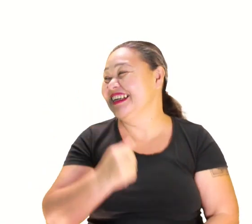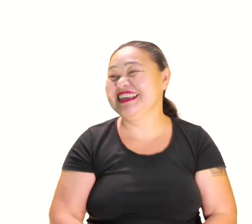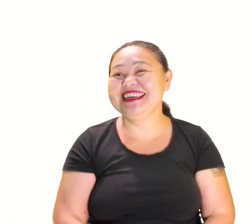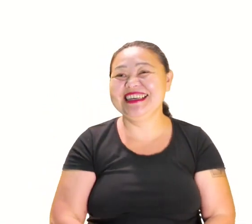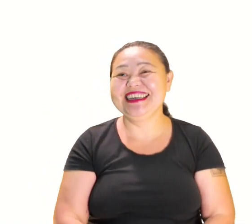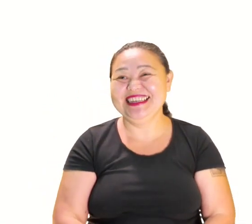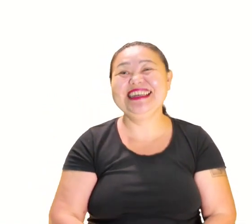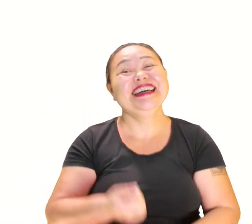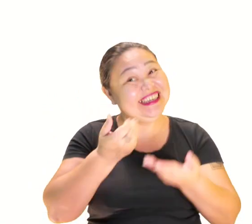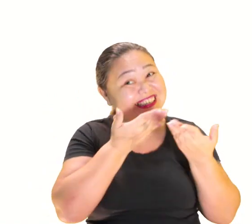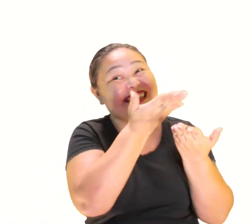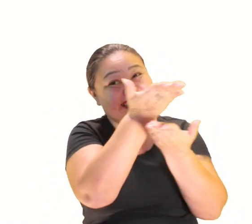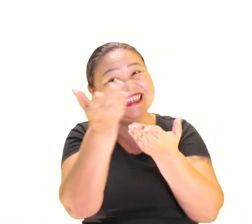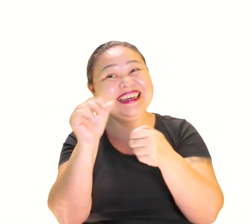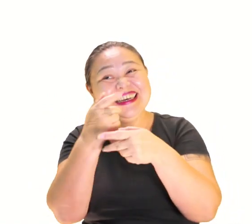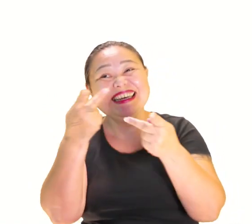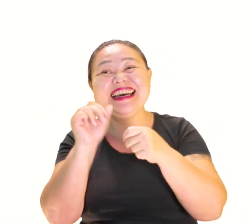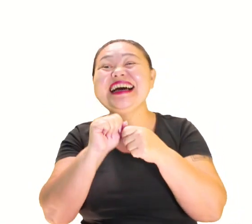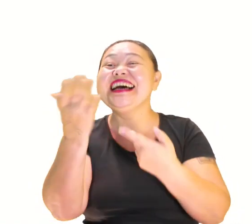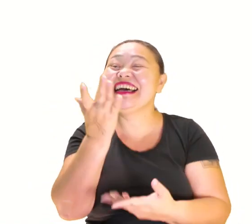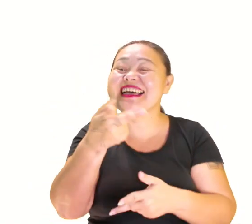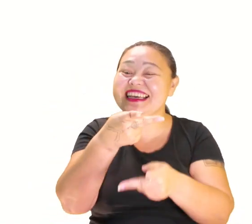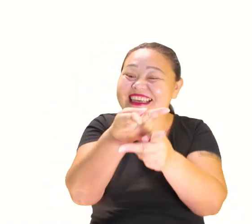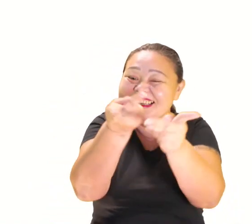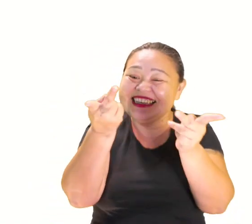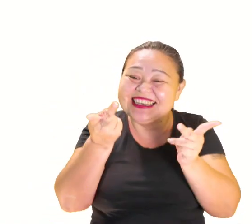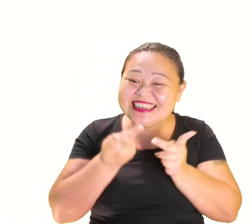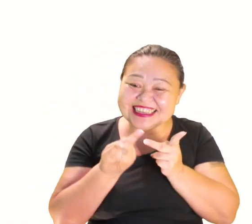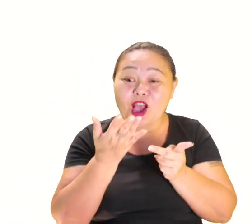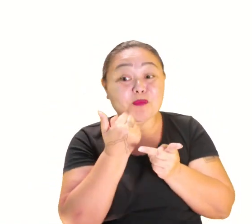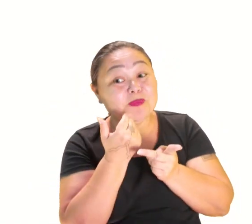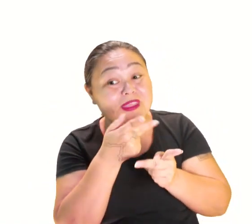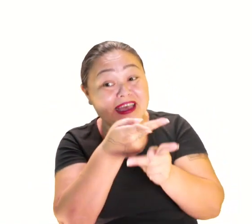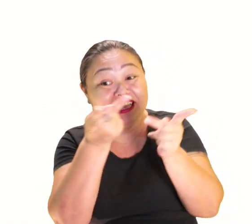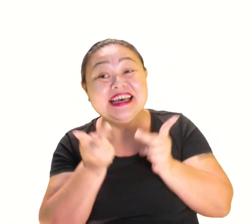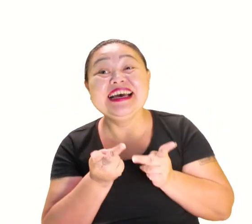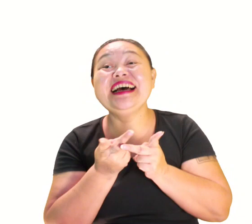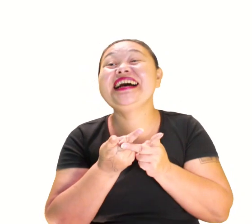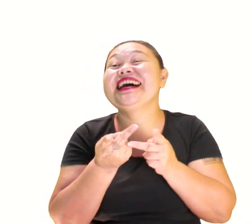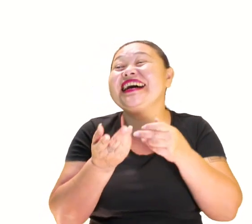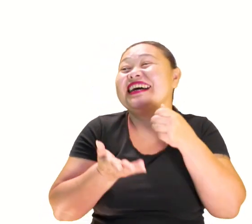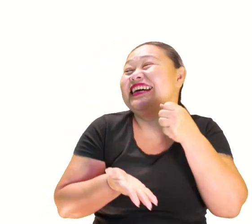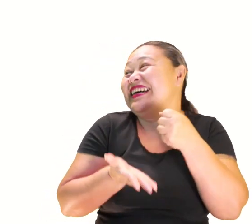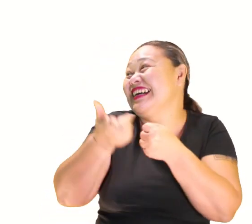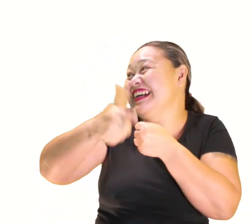Agora ela queria fazer o rodízio, agora ela quer a pizza. Ainda teve a petência aí.